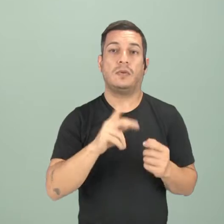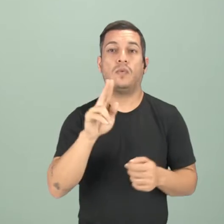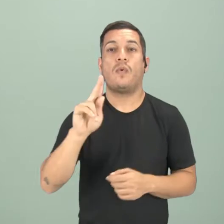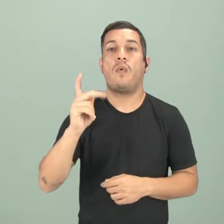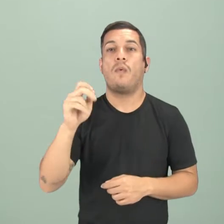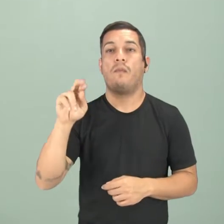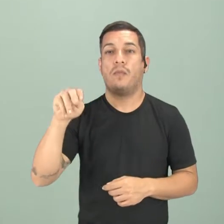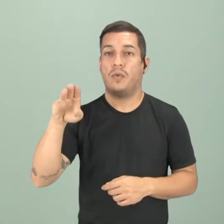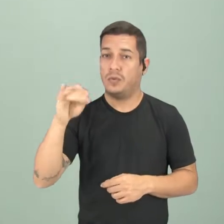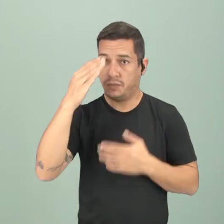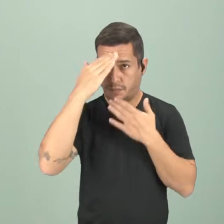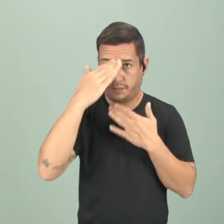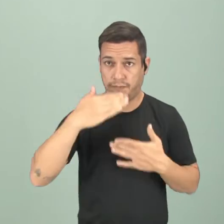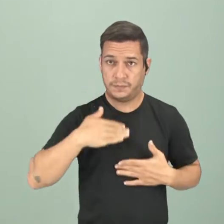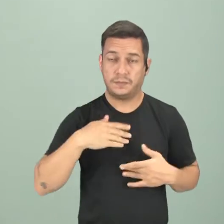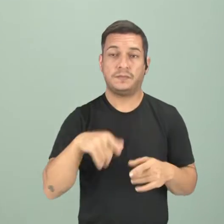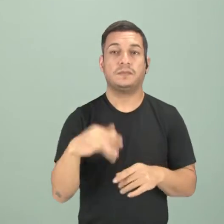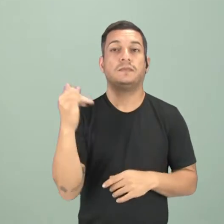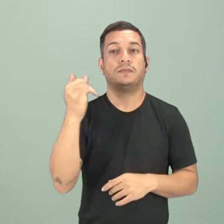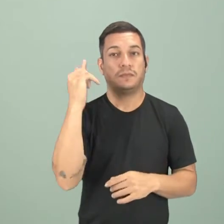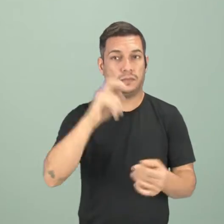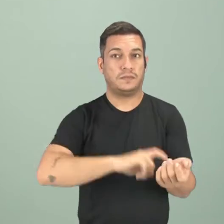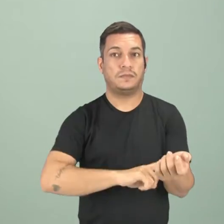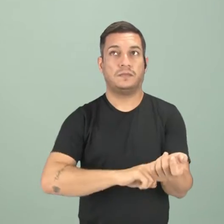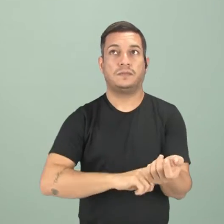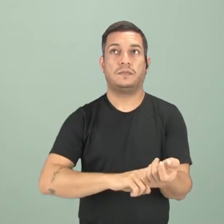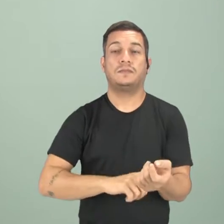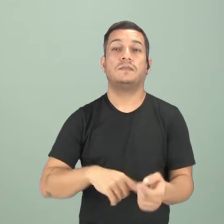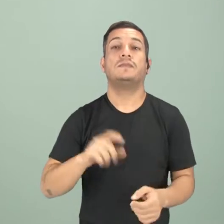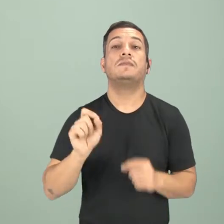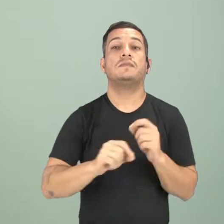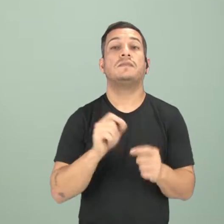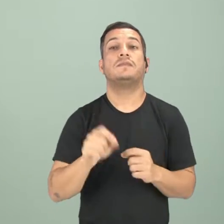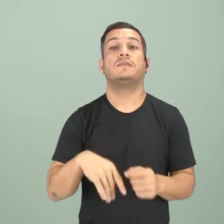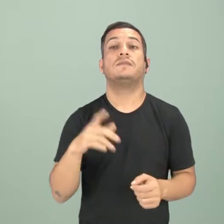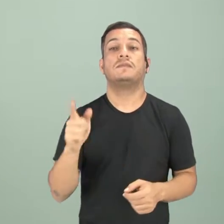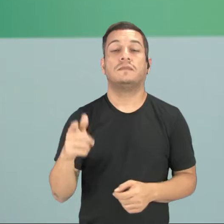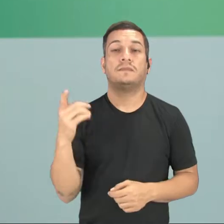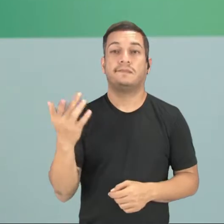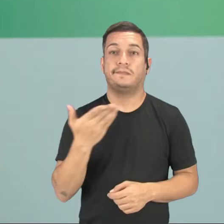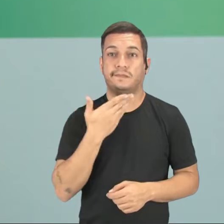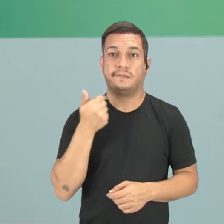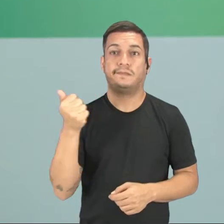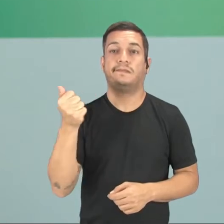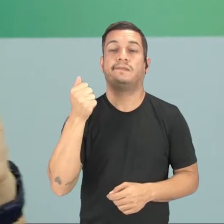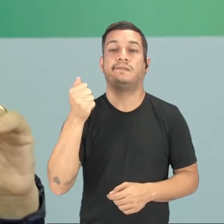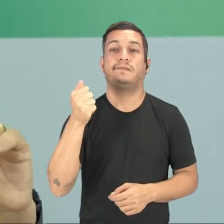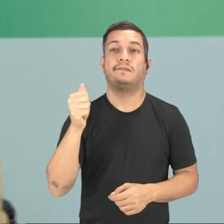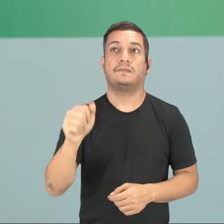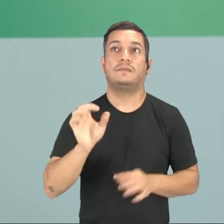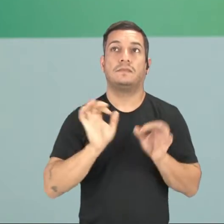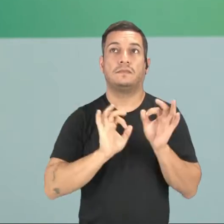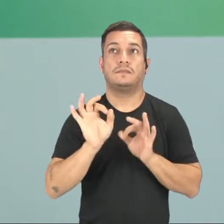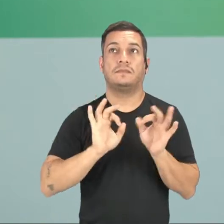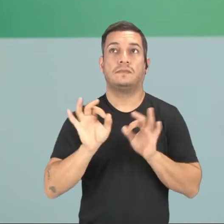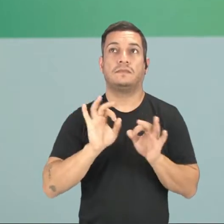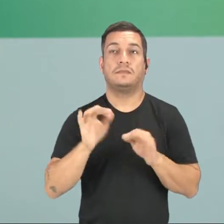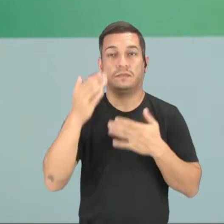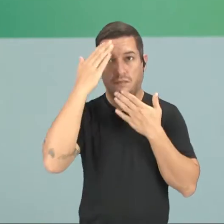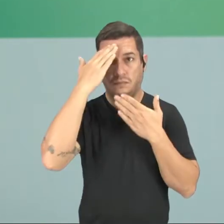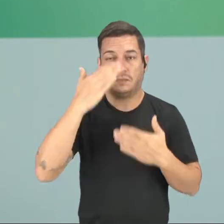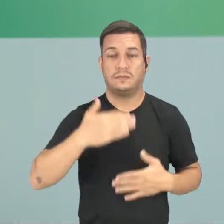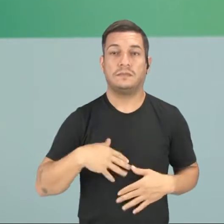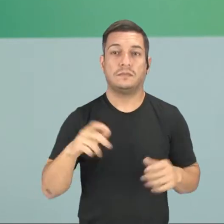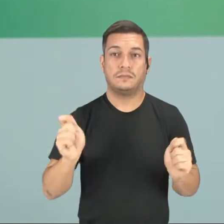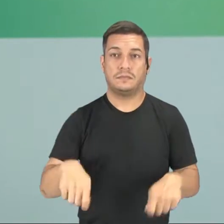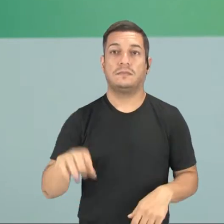o sistema nervoso é de suma importância para a harmonização do nosso organismo, do nosso corpo, para